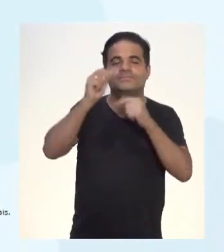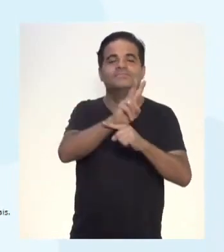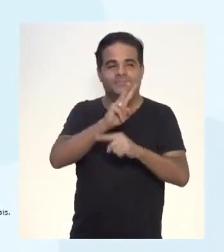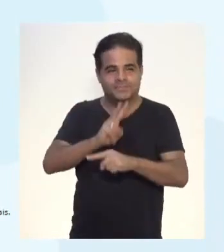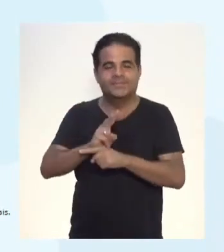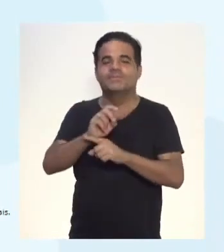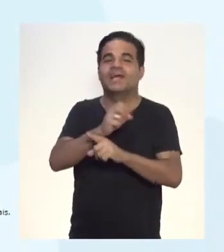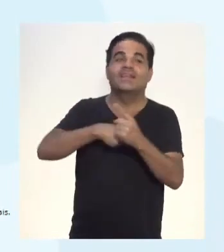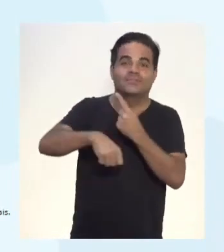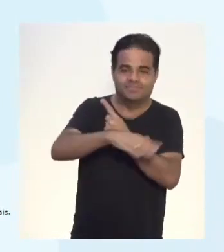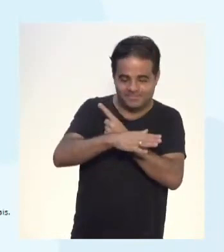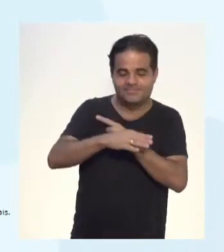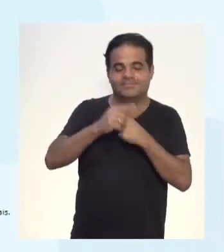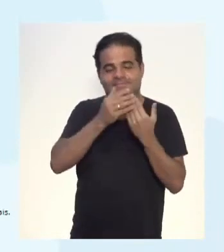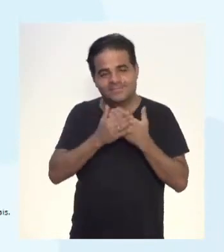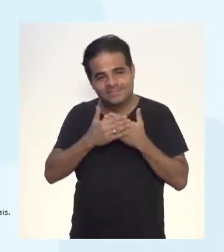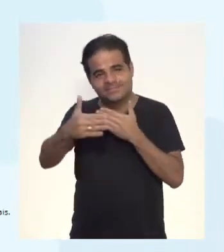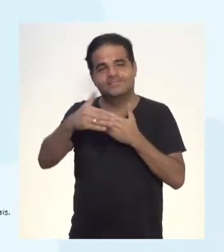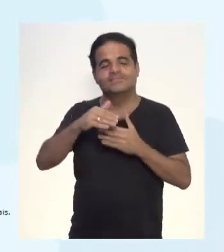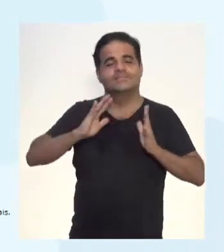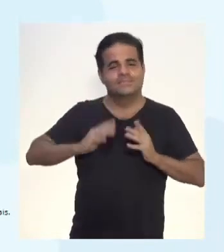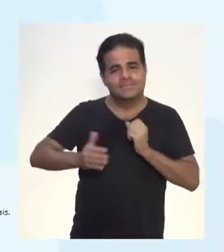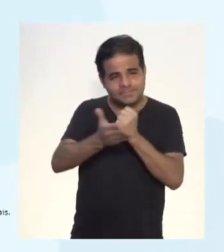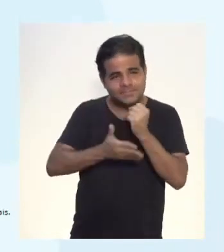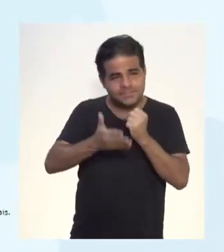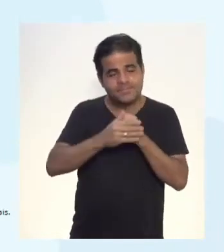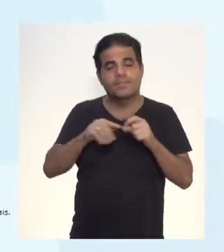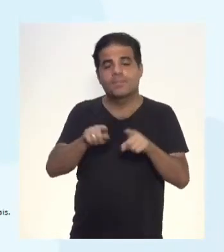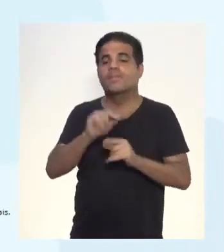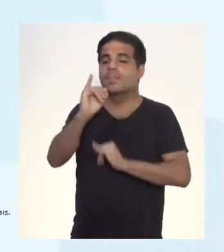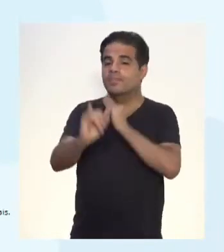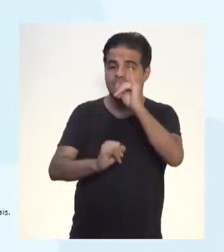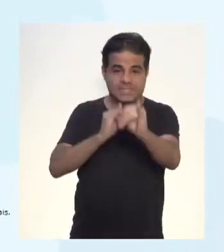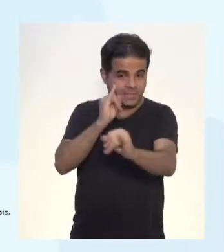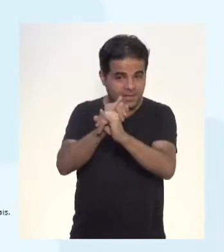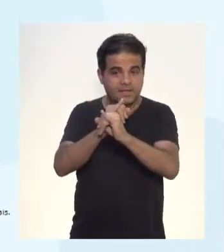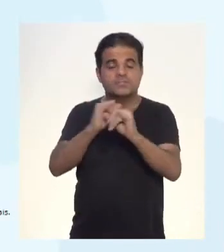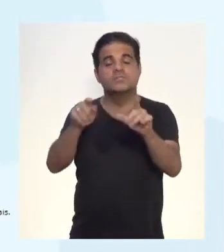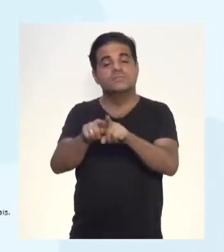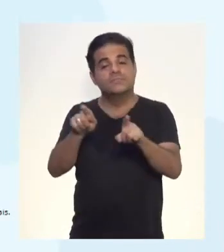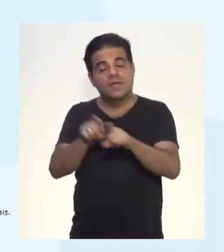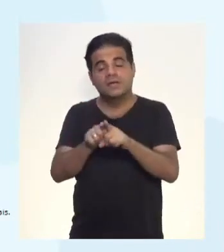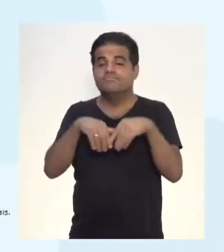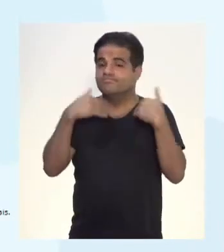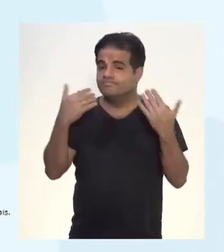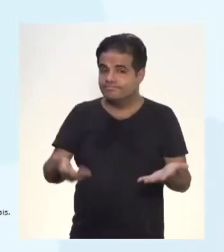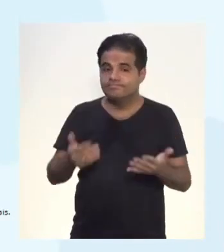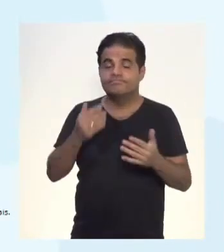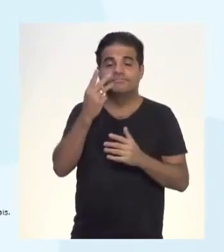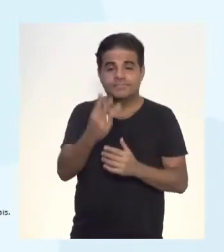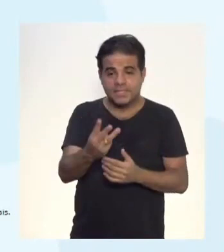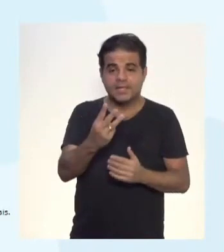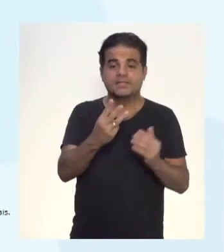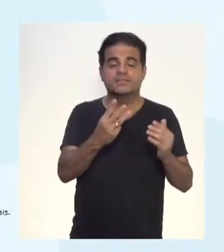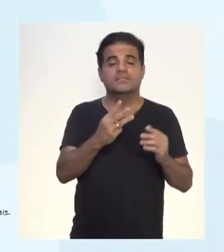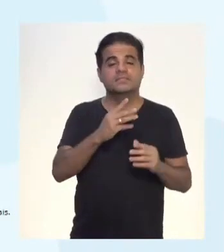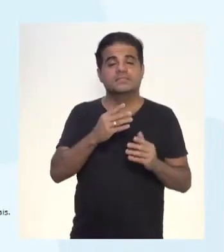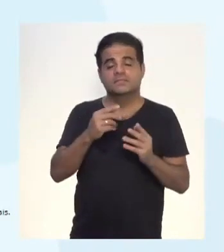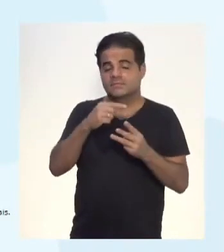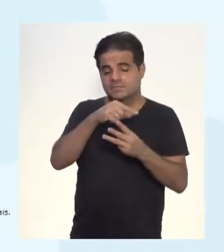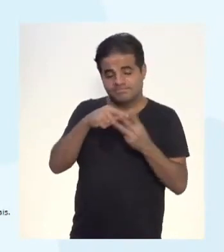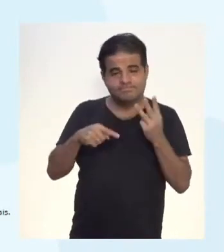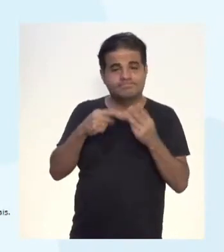social, condição de moradia, serviço de saneamento básico, internet, né? E ao menos tem 3 dessas